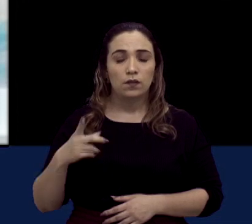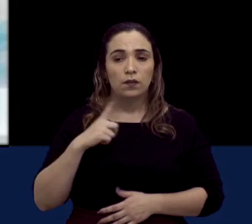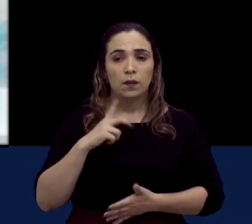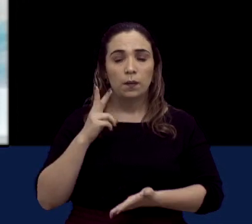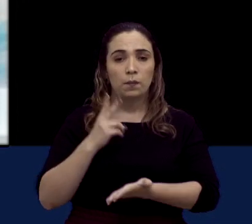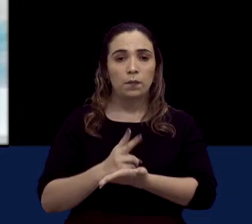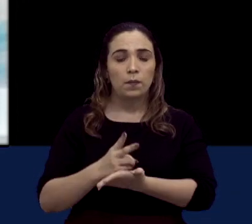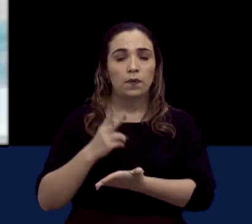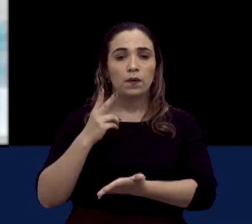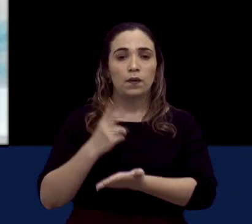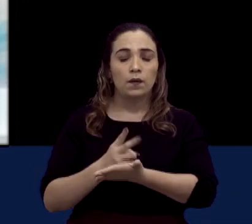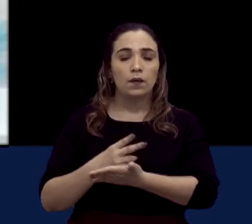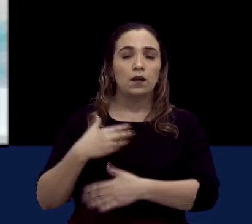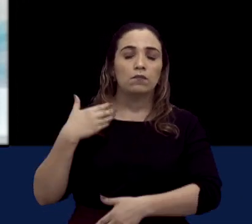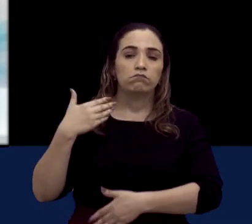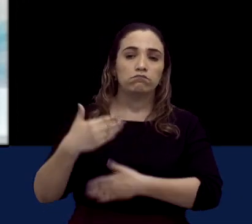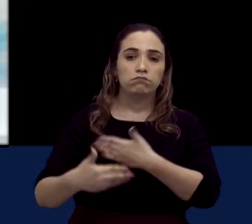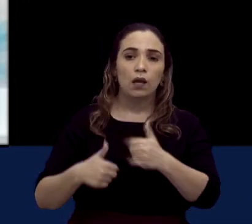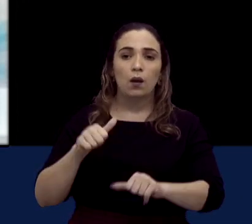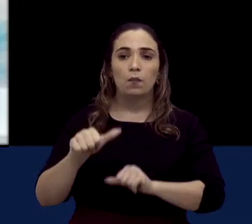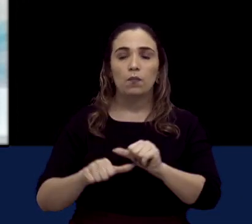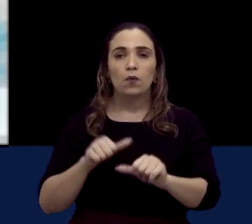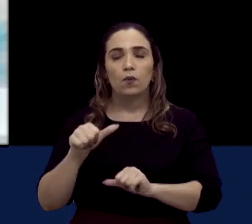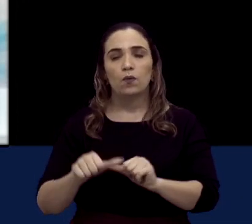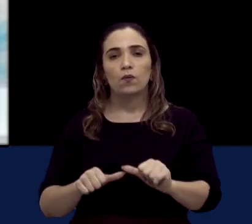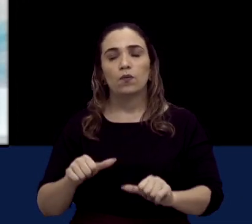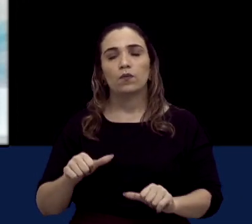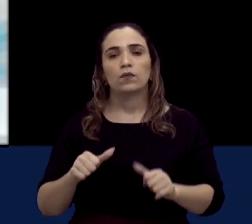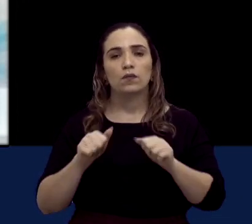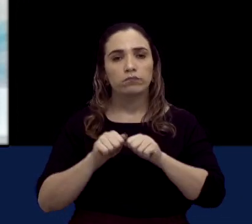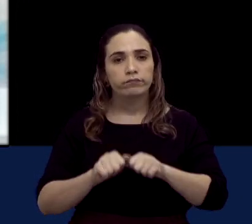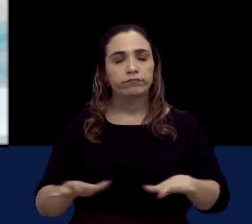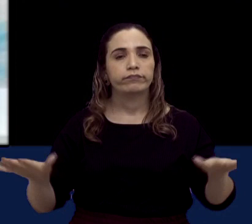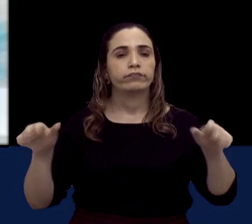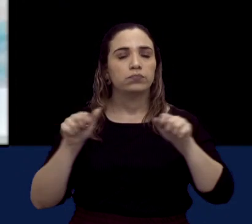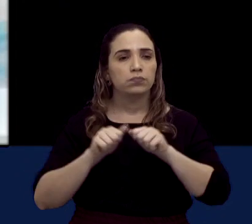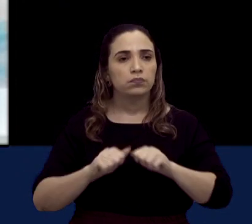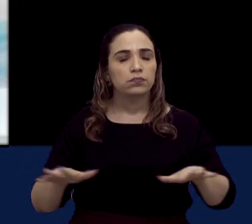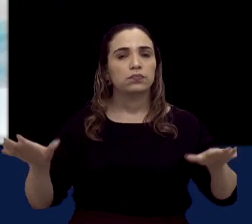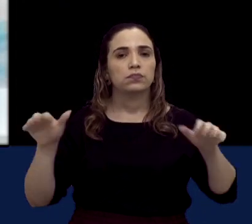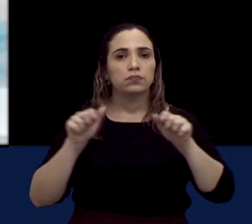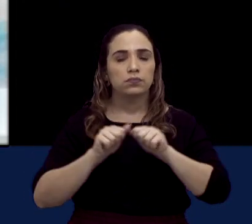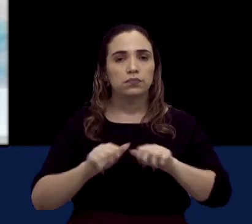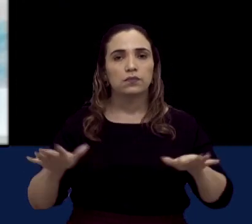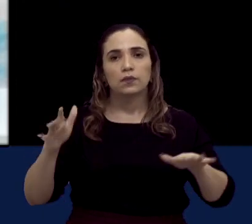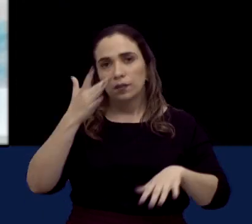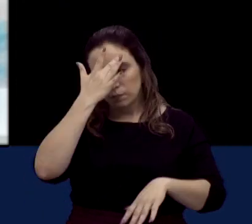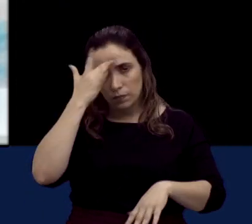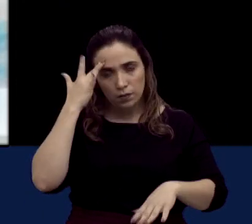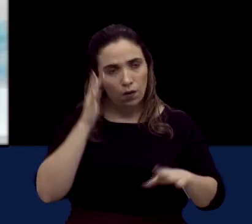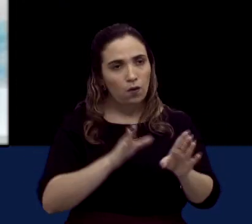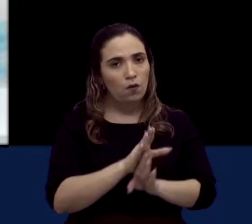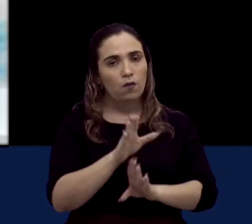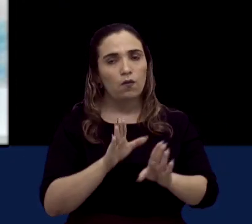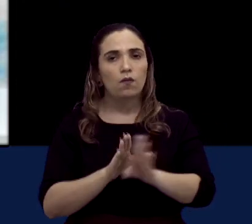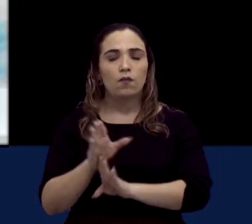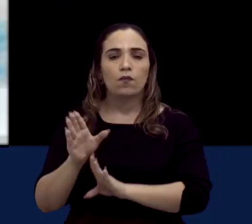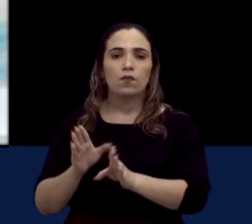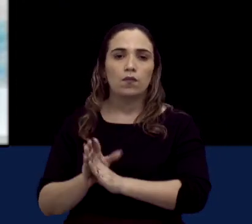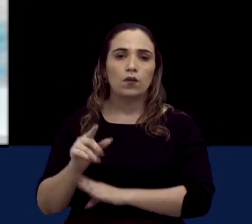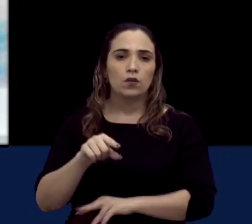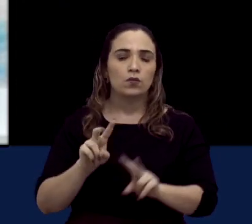nesse processo de mudança cultural e de assimilação desse modelo gerencial,